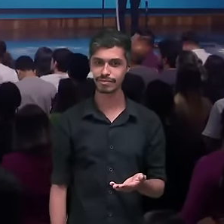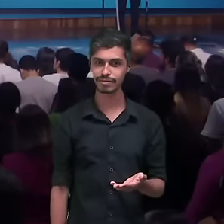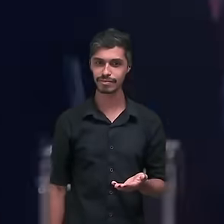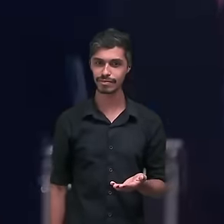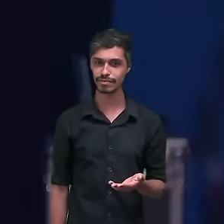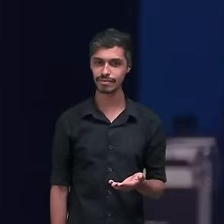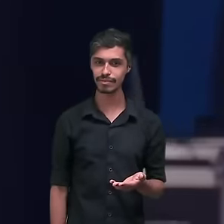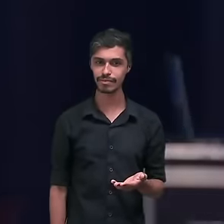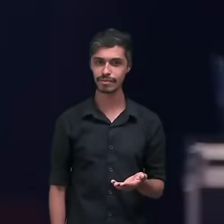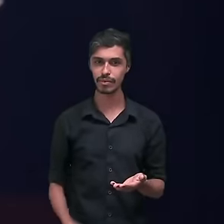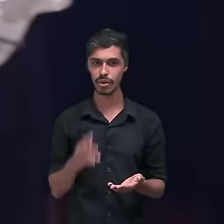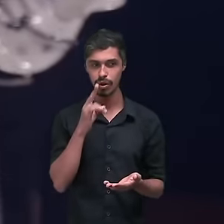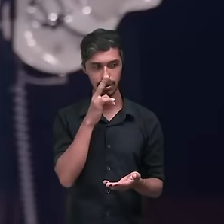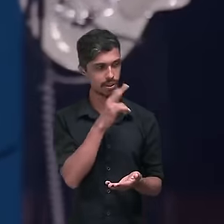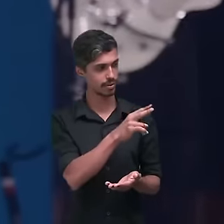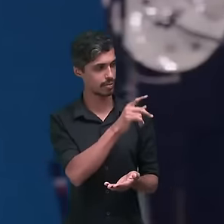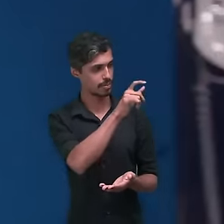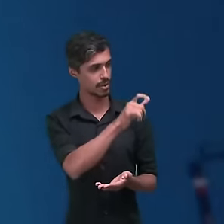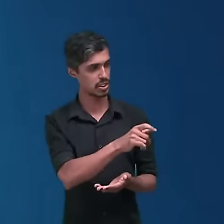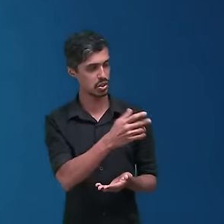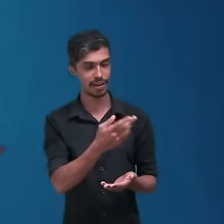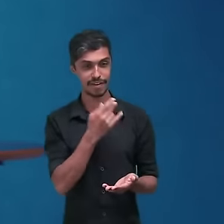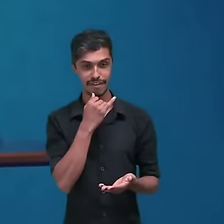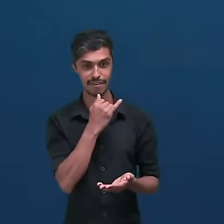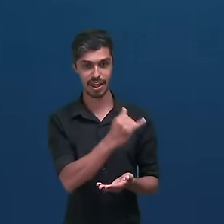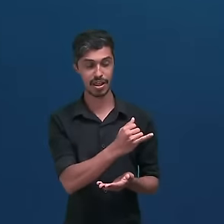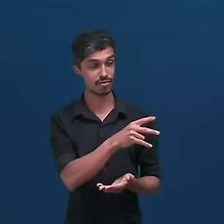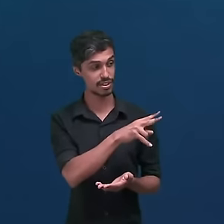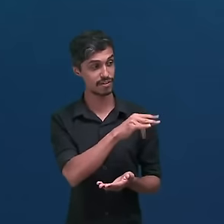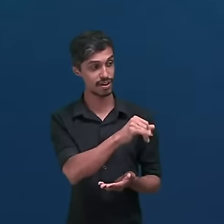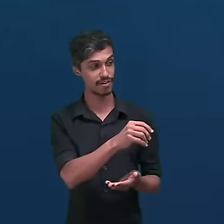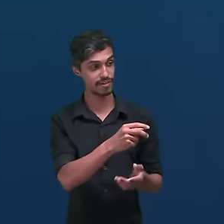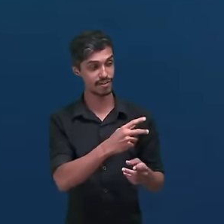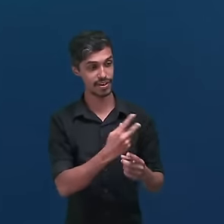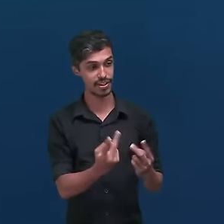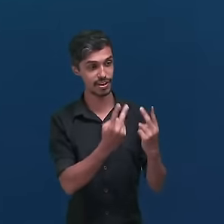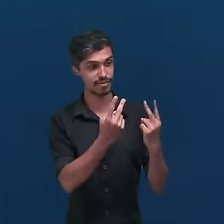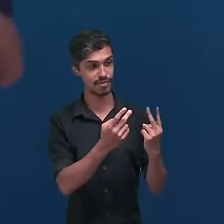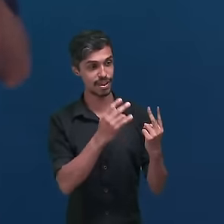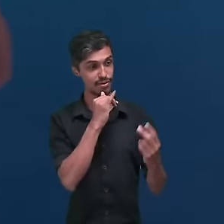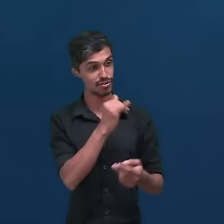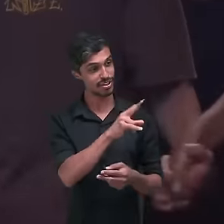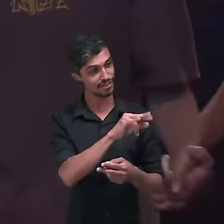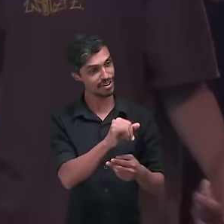Olha para a pessoa que está de tu lado e fala: você vai vencer essa batalha hoje.